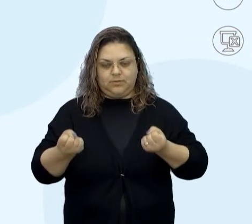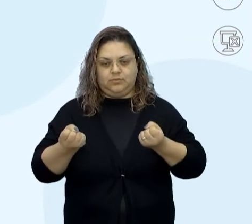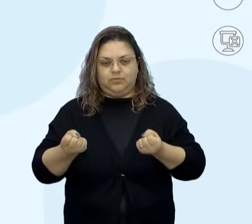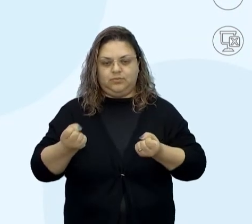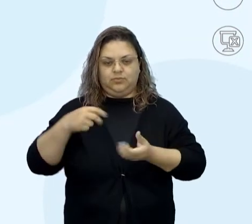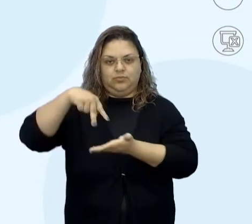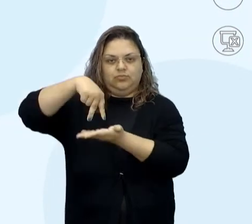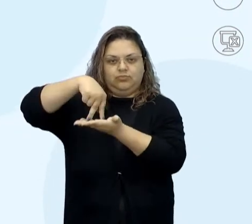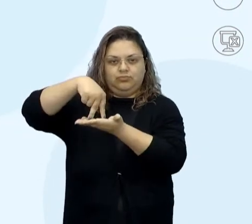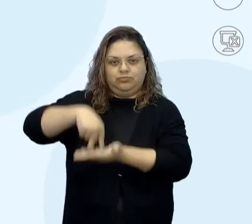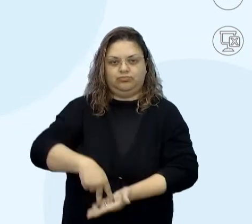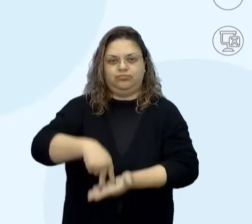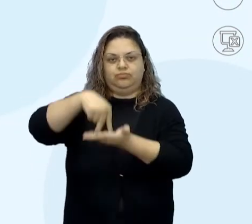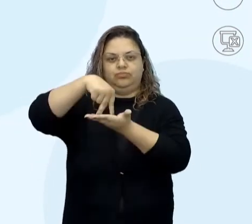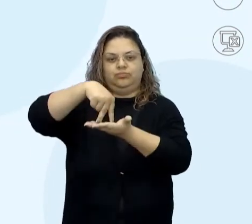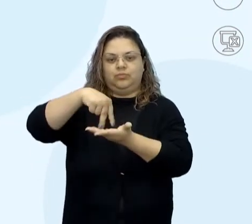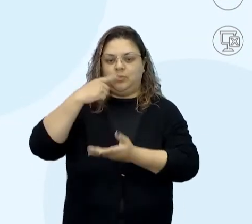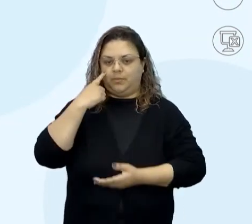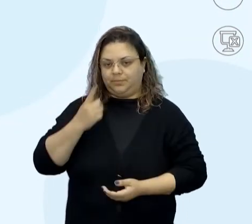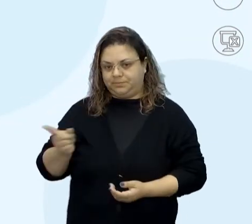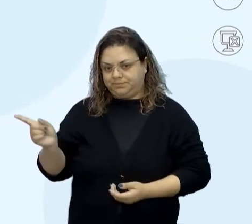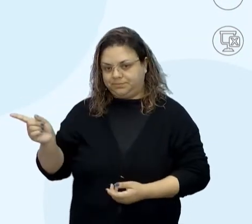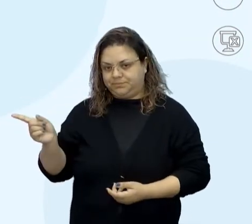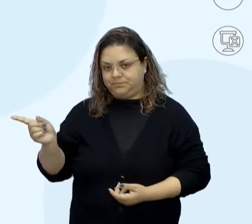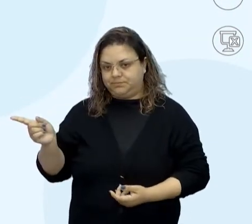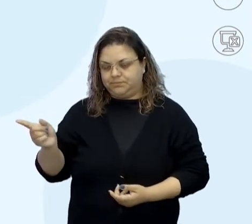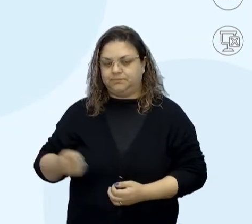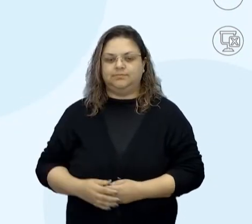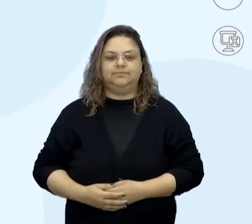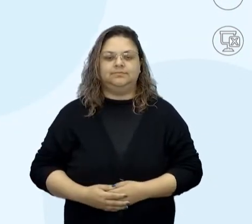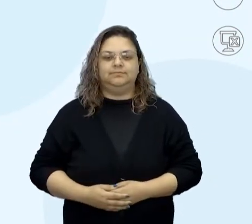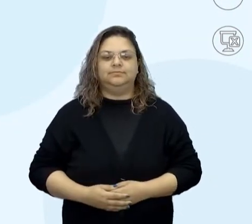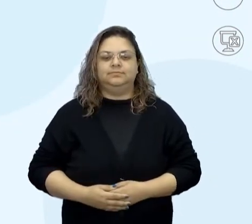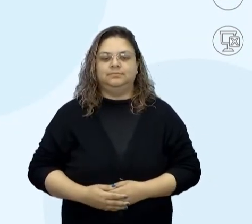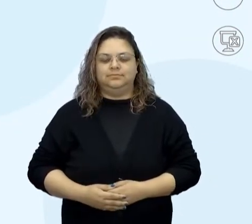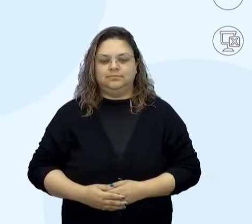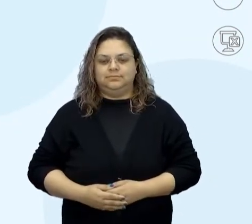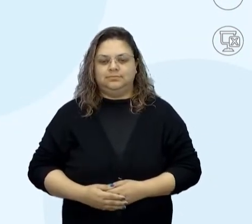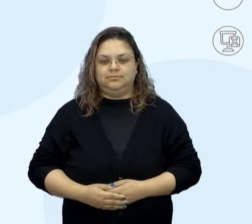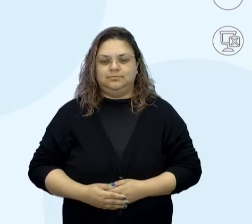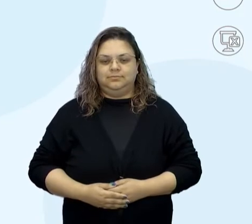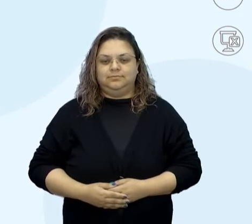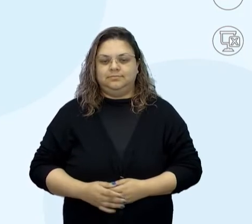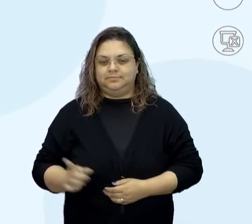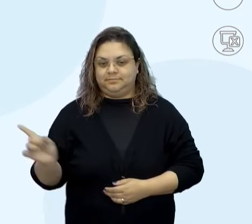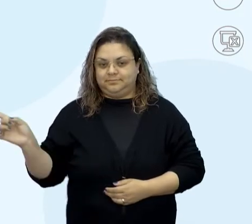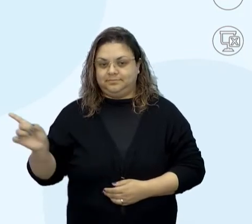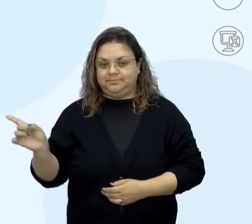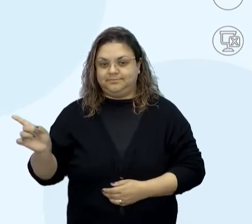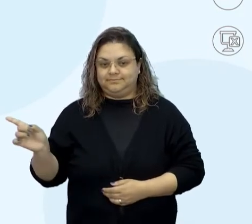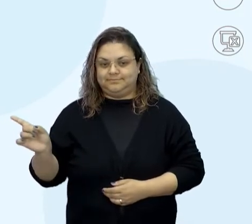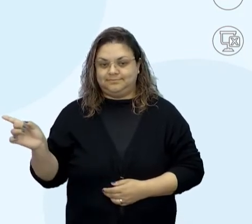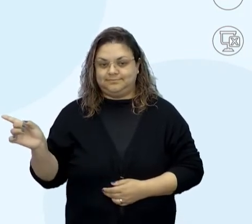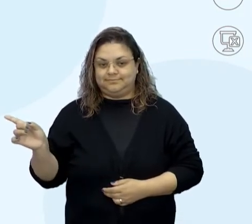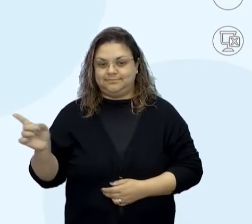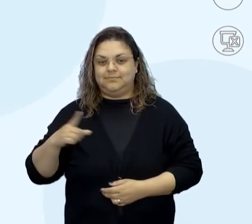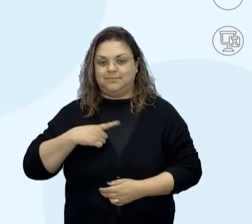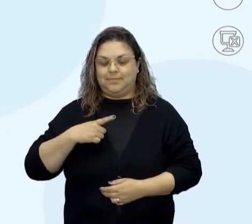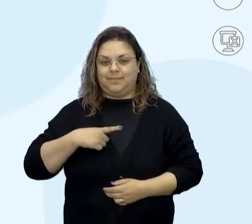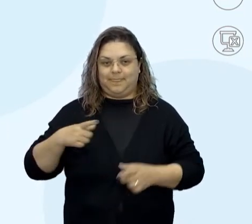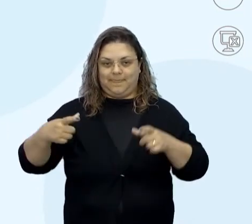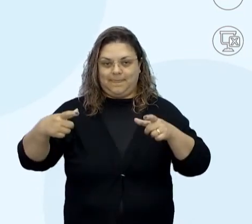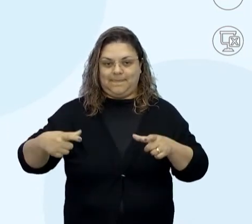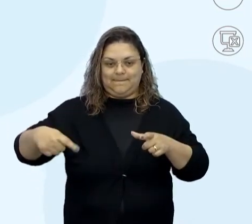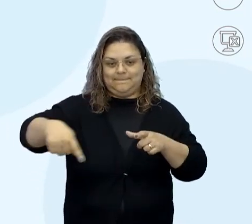a cama elástica. A cama elástica, veja, ela tem aqui uma